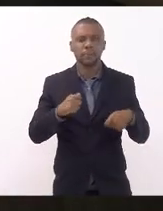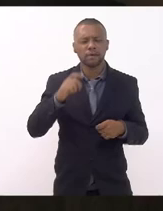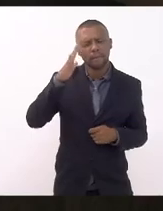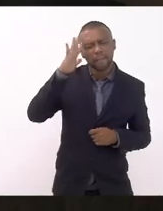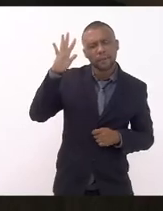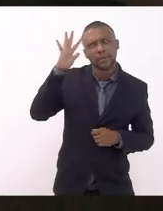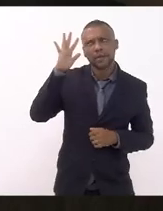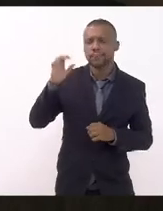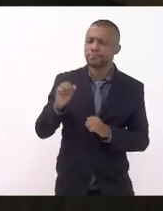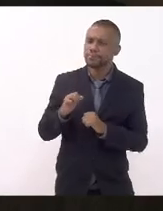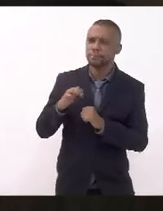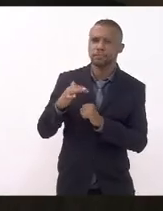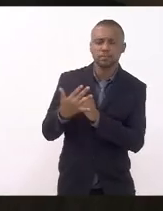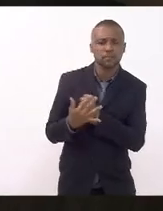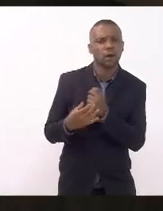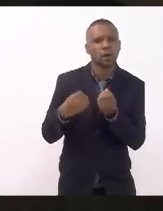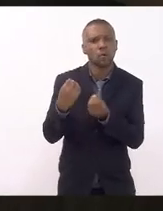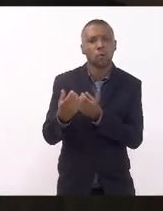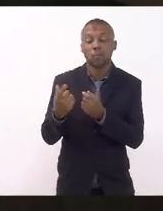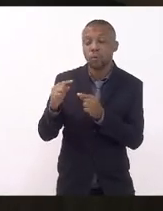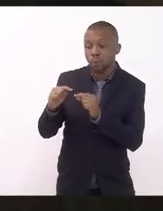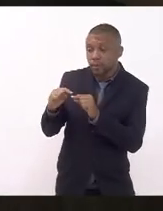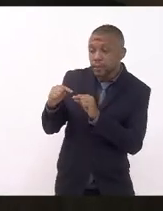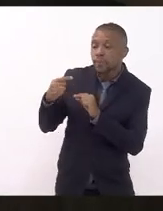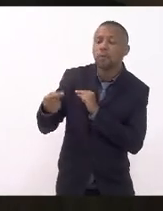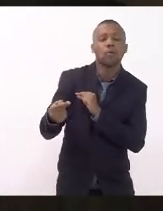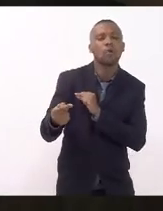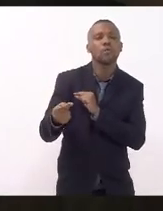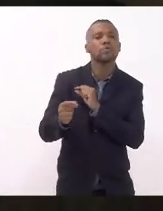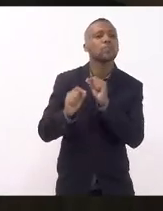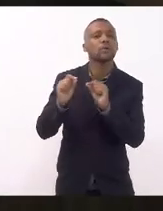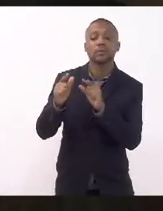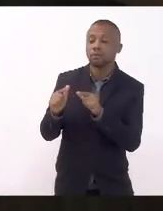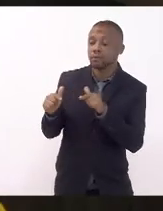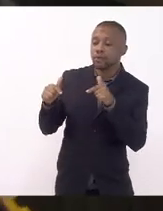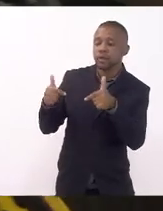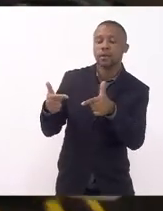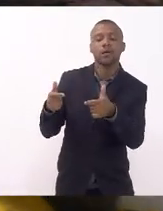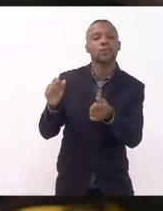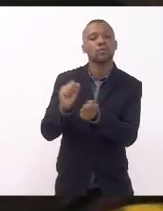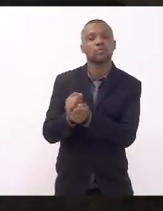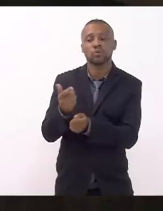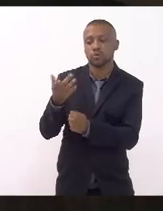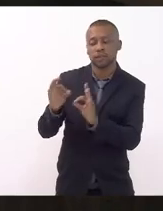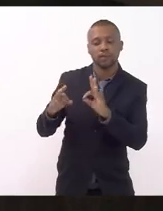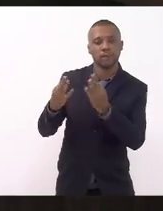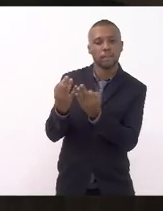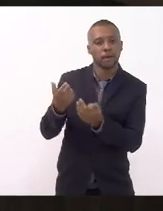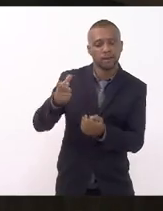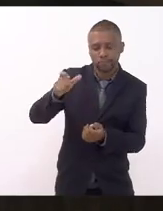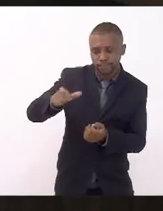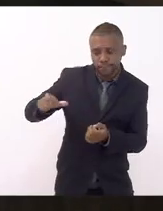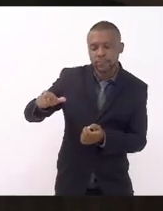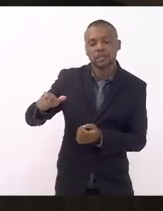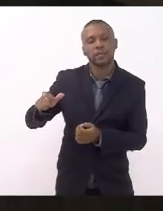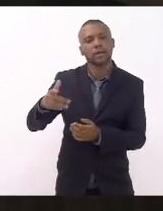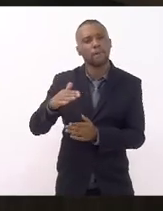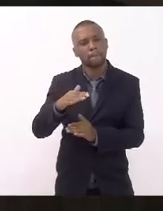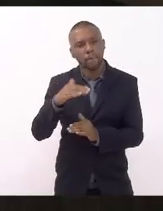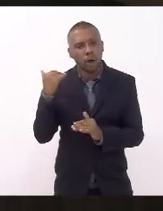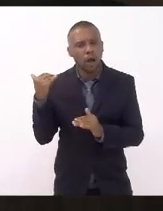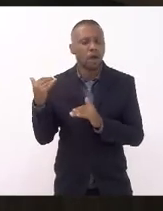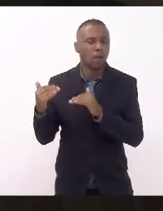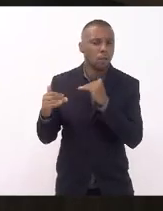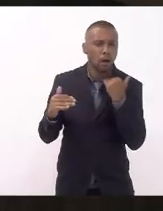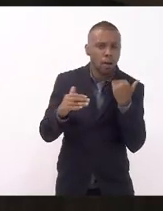também em relação ao pós-pandemia. O que fazer com as famílias que perderam entes queridos? O que fazer com as famílias